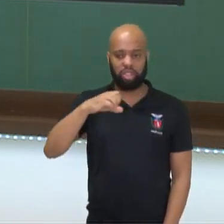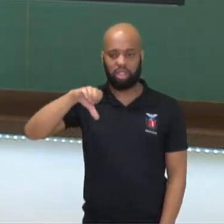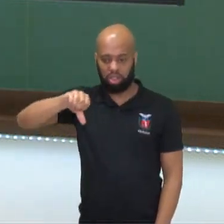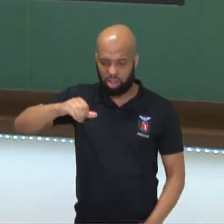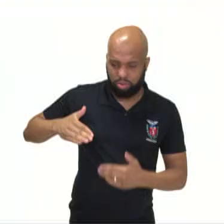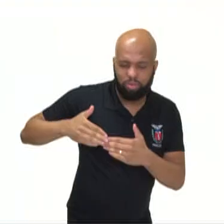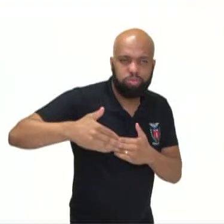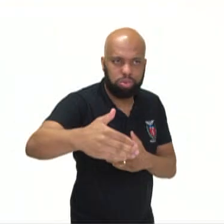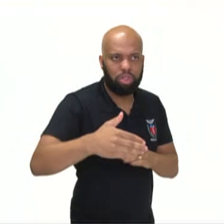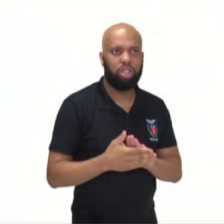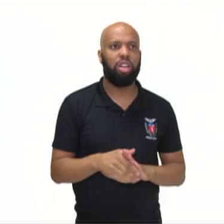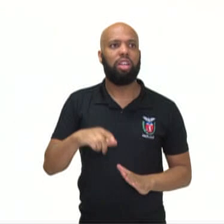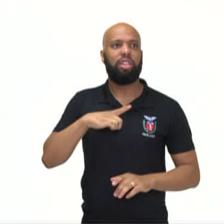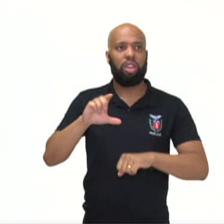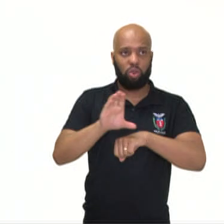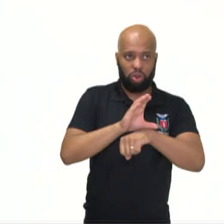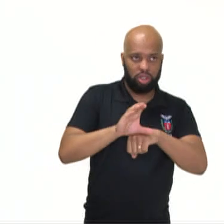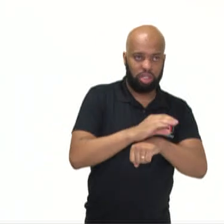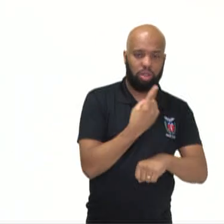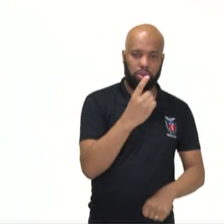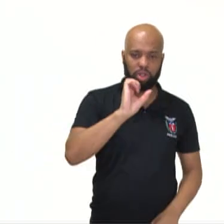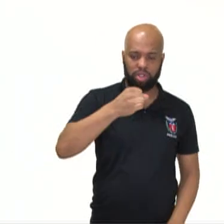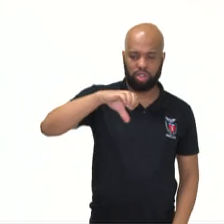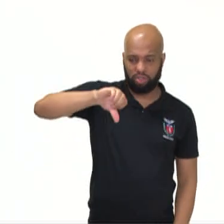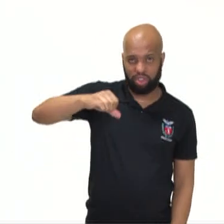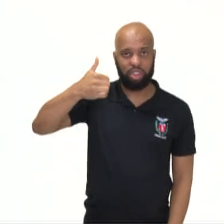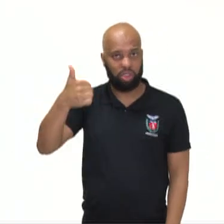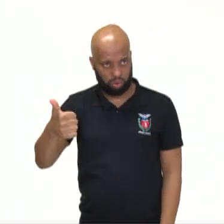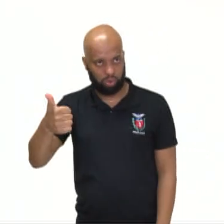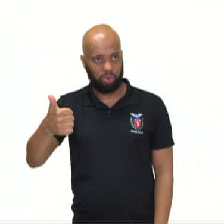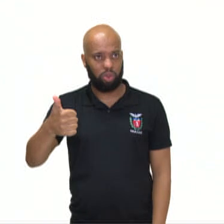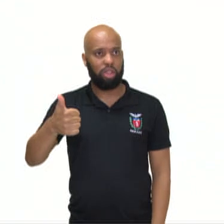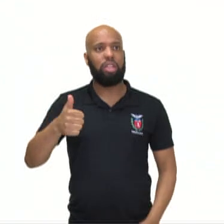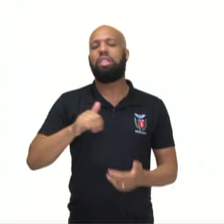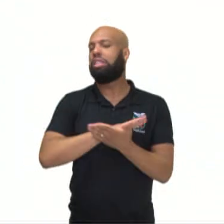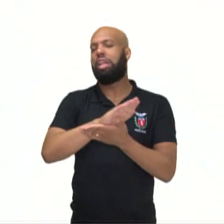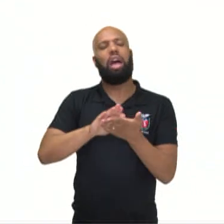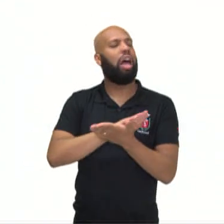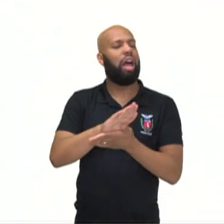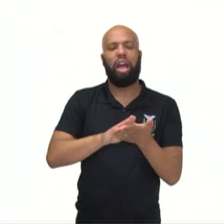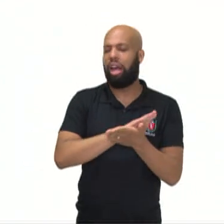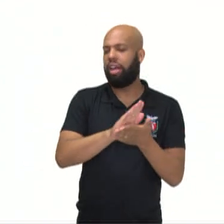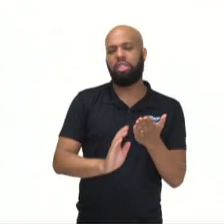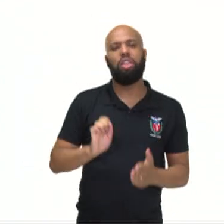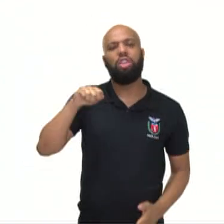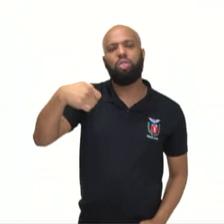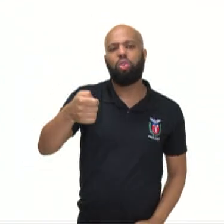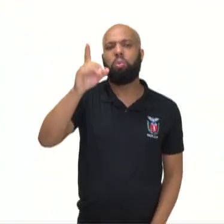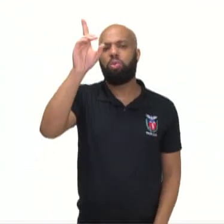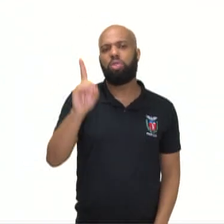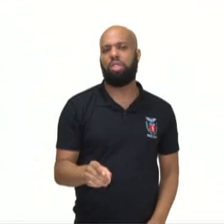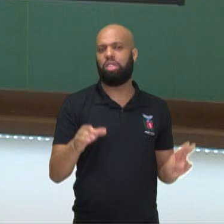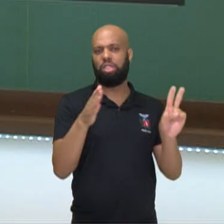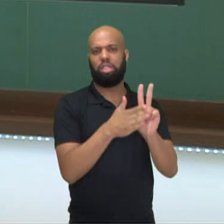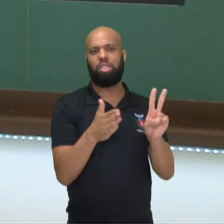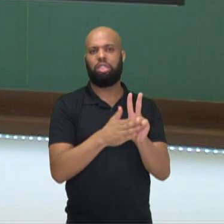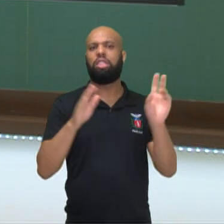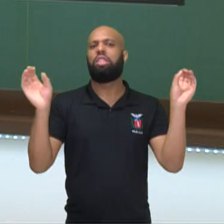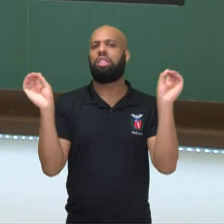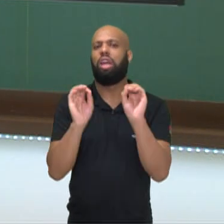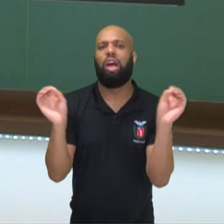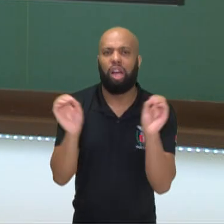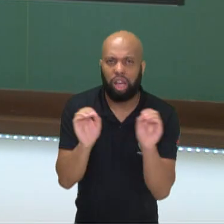1889 em diante, a Constituição de 1891, nada. Novamente, nada sobre